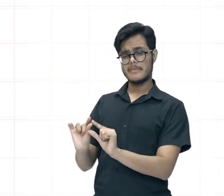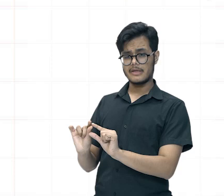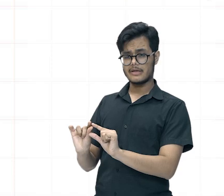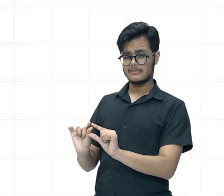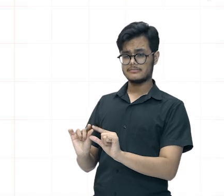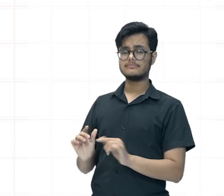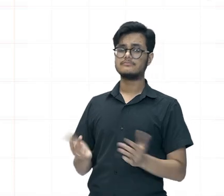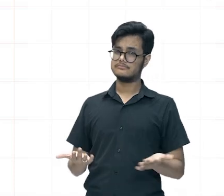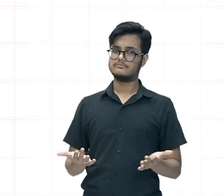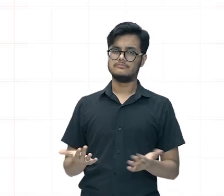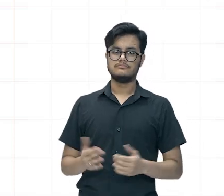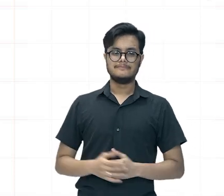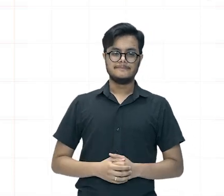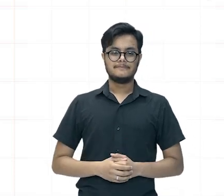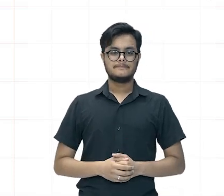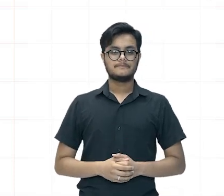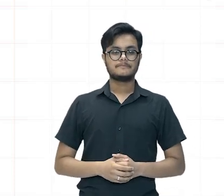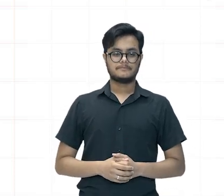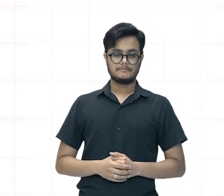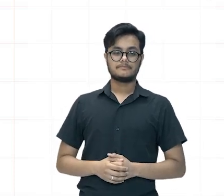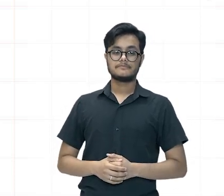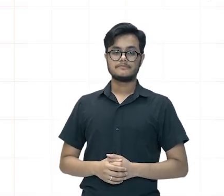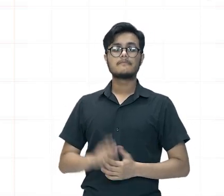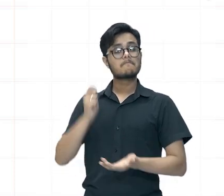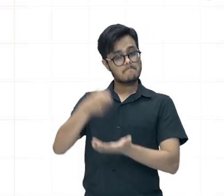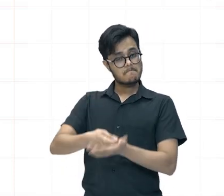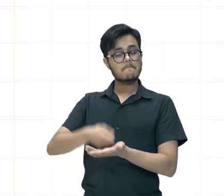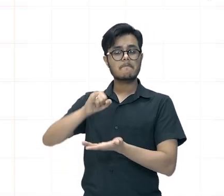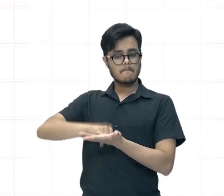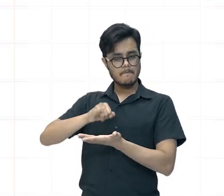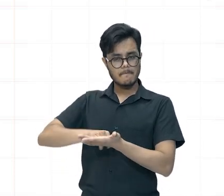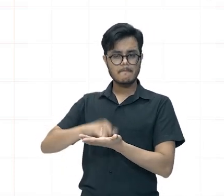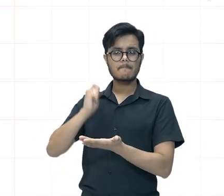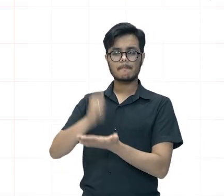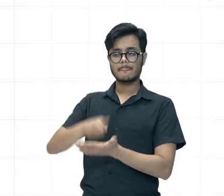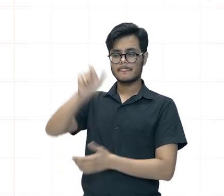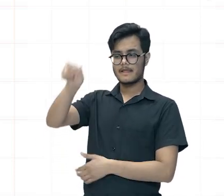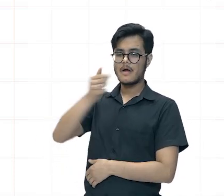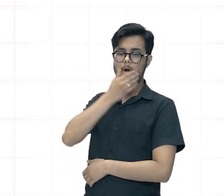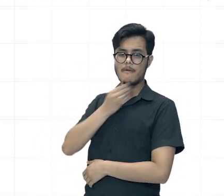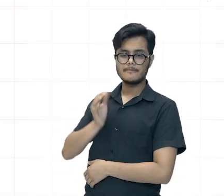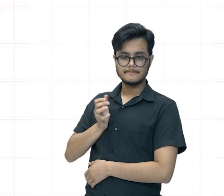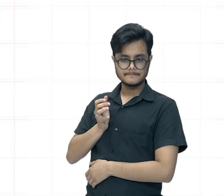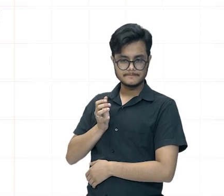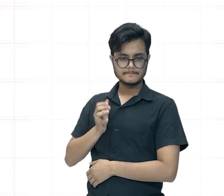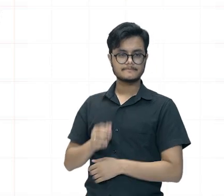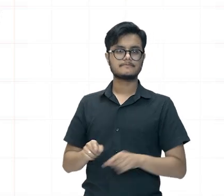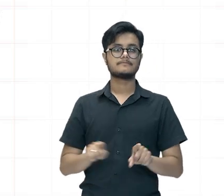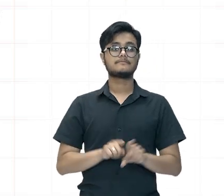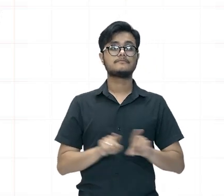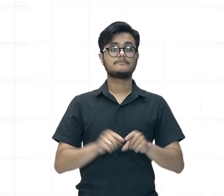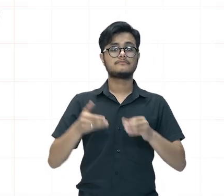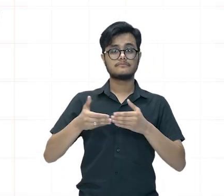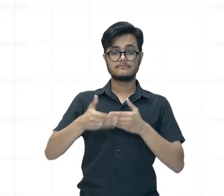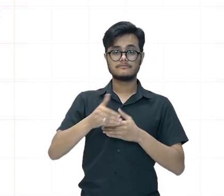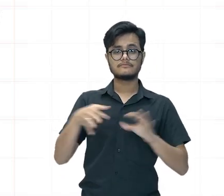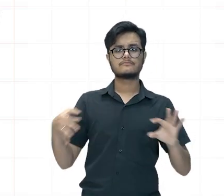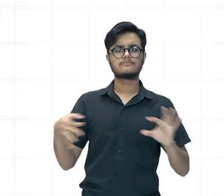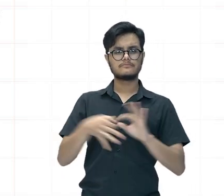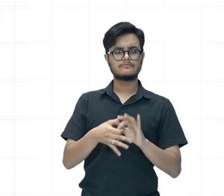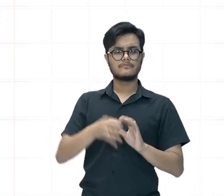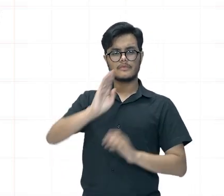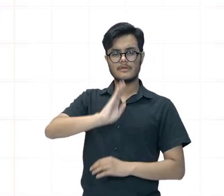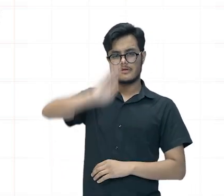pouquinho, né? Bem fraquinho. Vassalo deviam pagar impostos aos senhores feudais. foi criado a partir da fusão, então, de